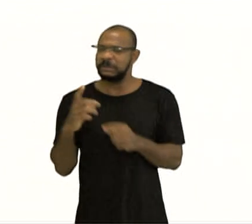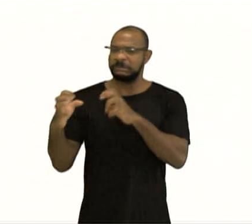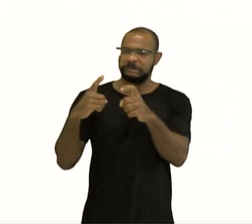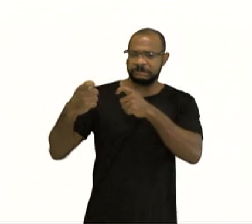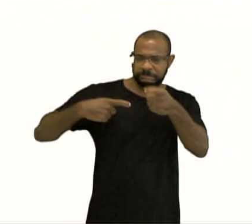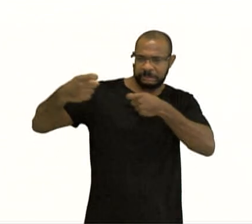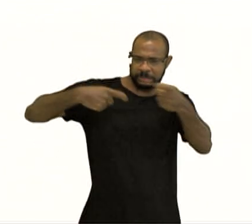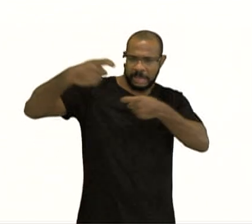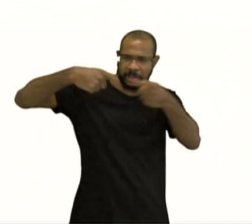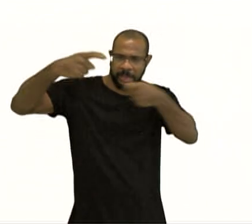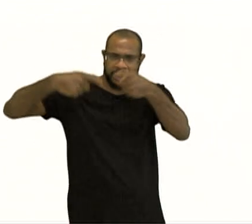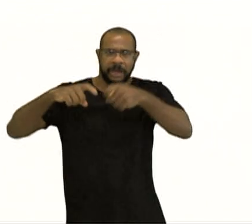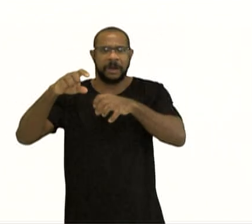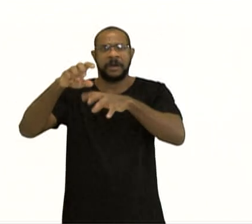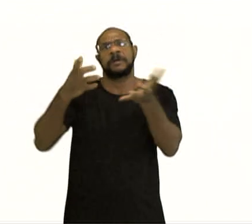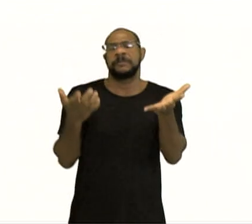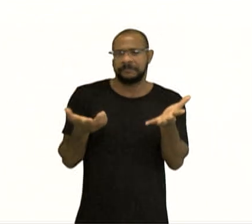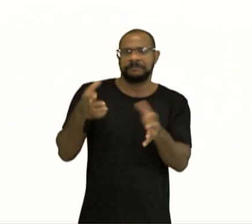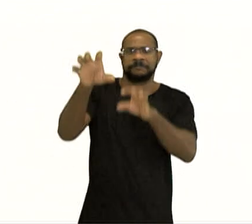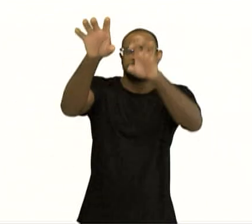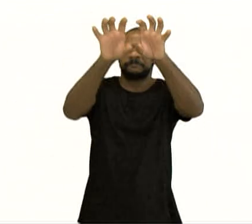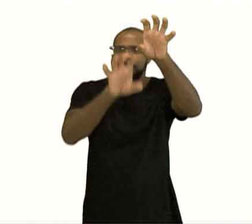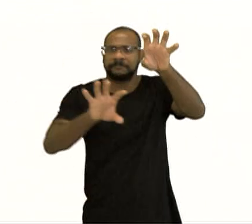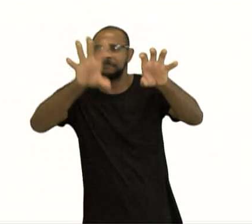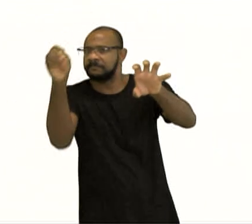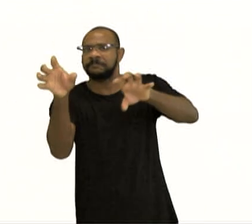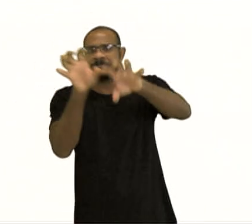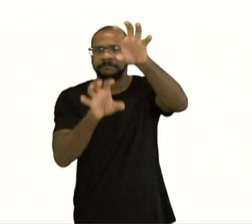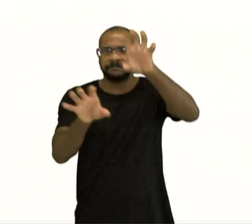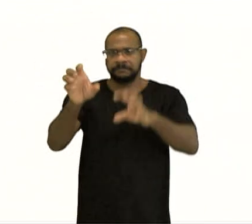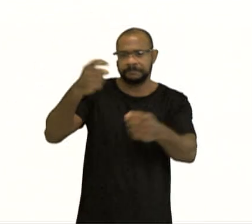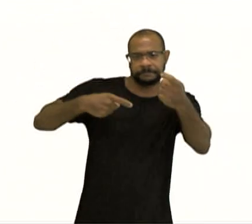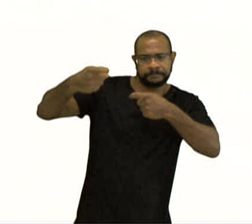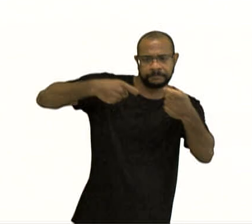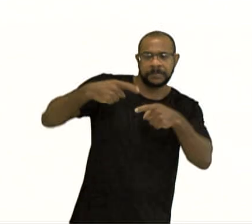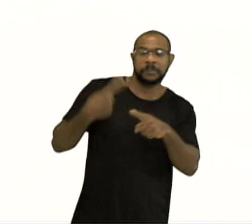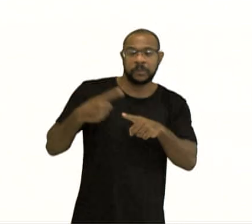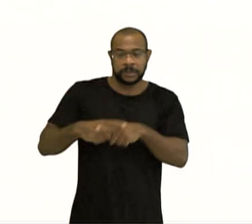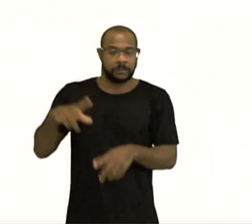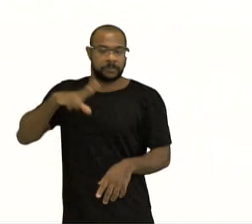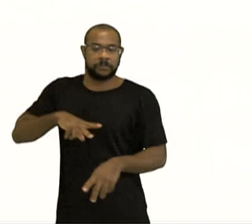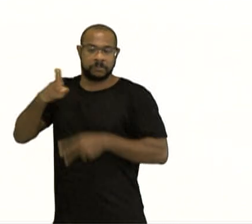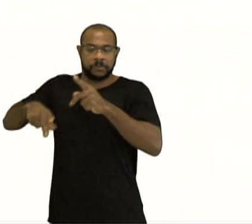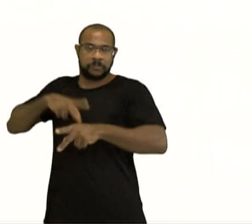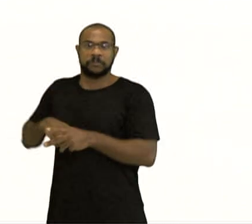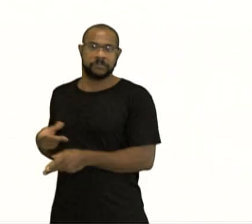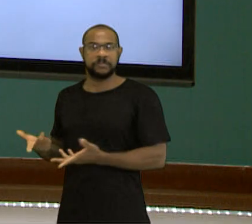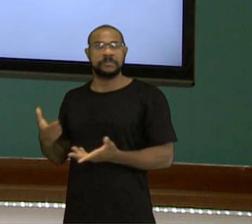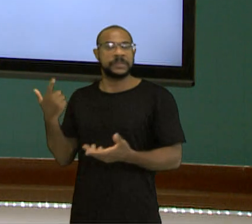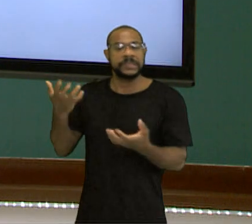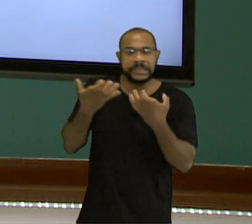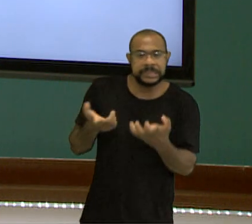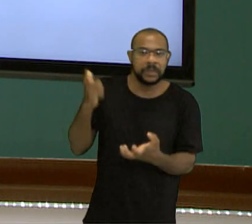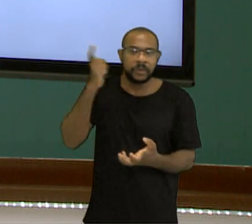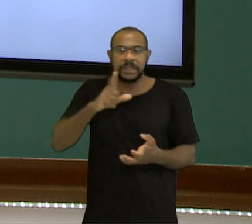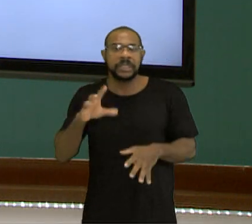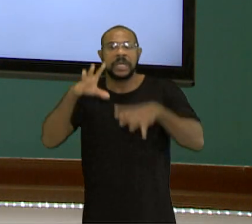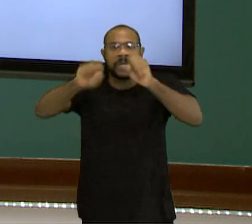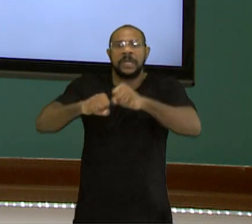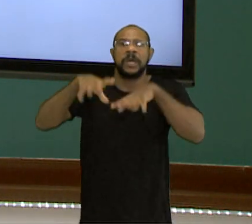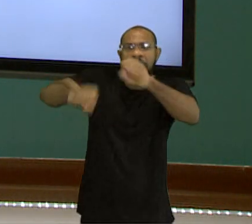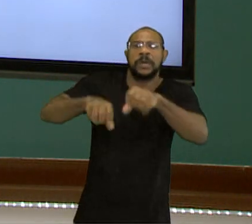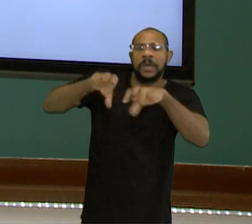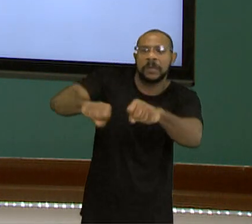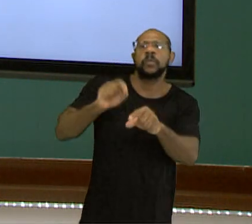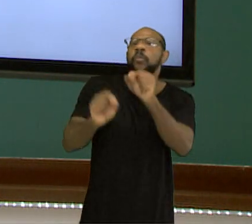continente africano, uma vez que os portugueses se utilizavam da rivalidade entre os povos para conseguir os escravos. Então ele